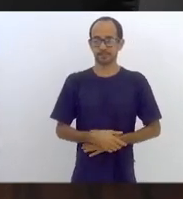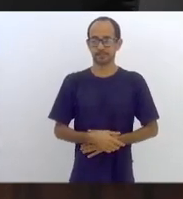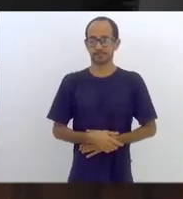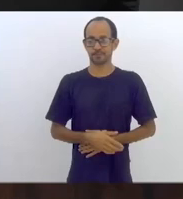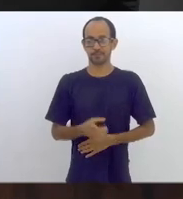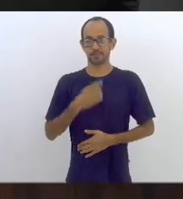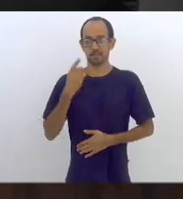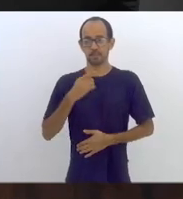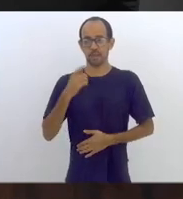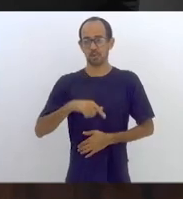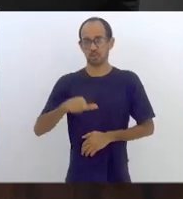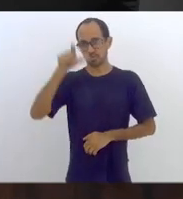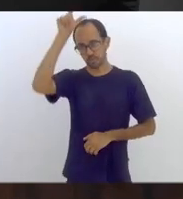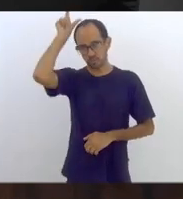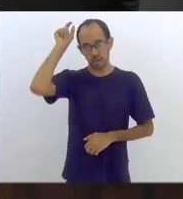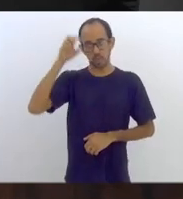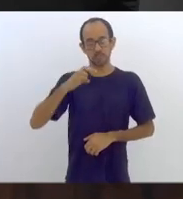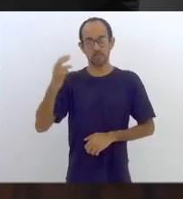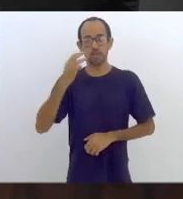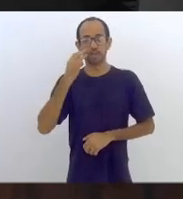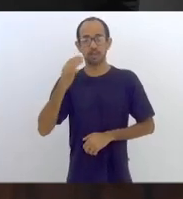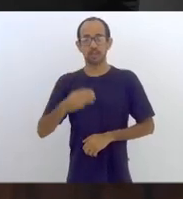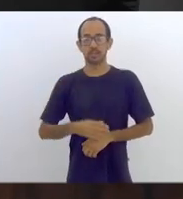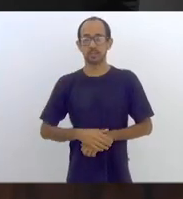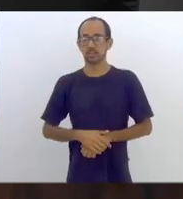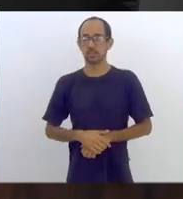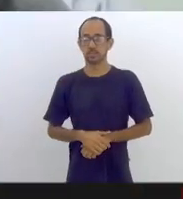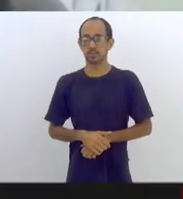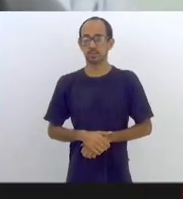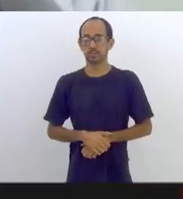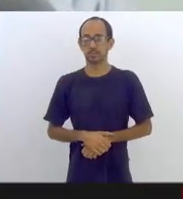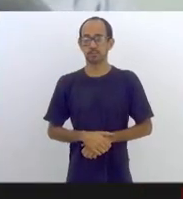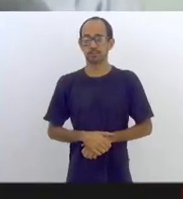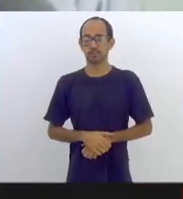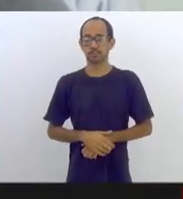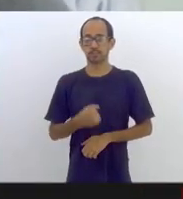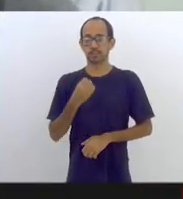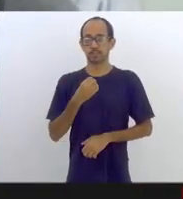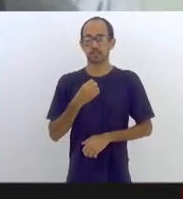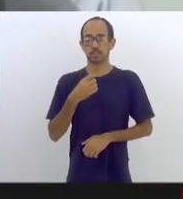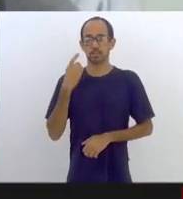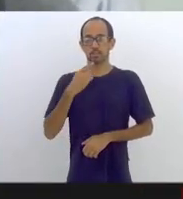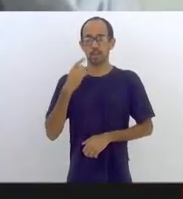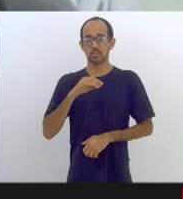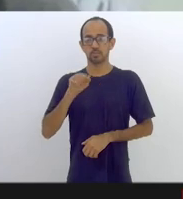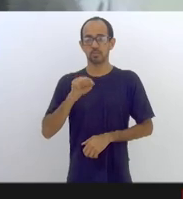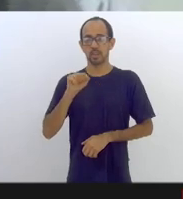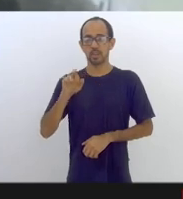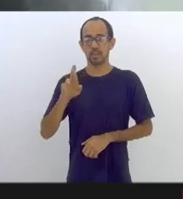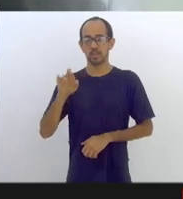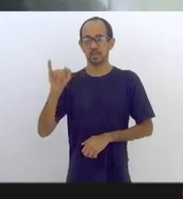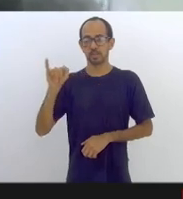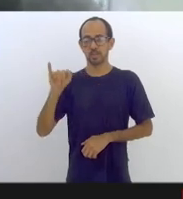Deputado Luiz Paulo Deputado Valdete Boa tarde a deputado Jari deputada Marta